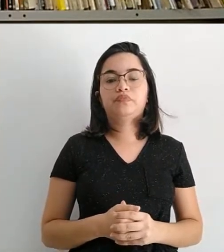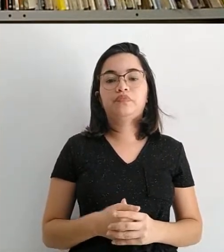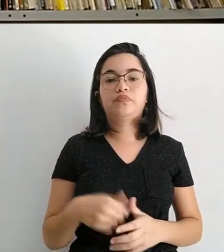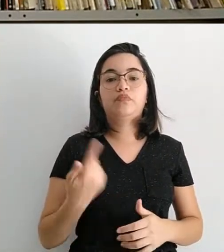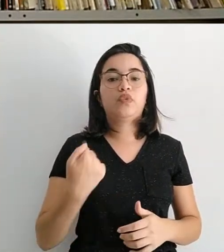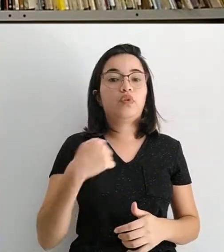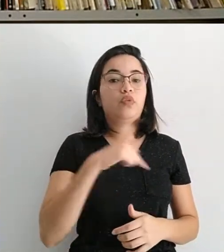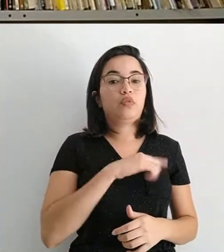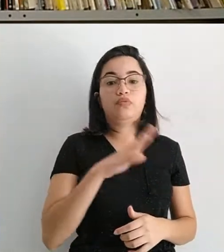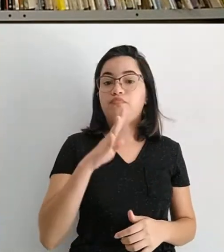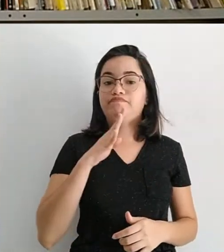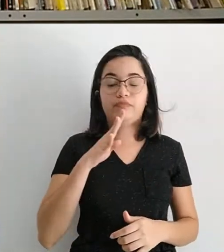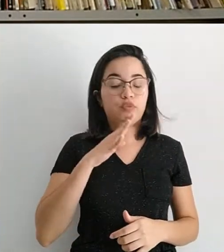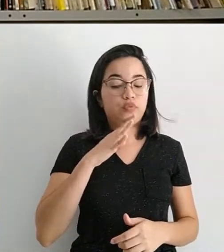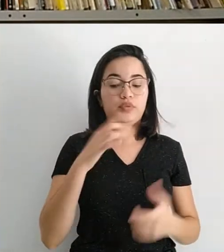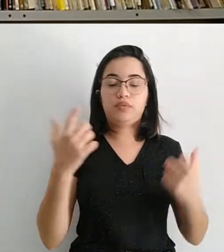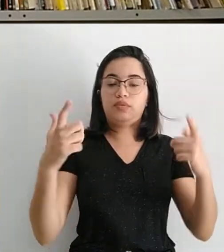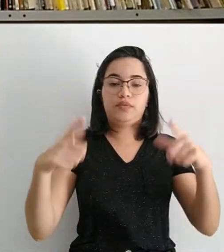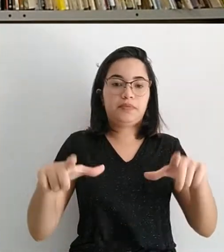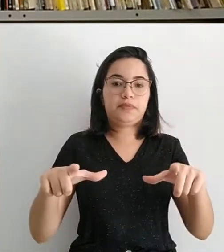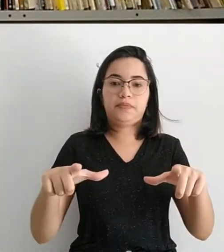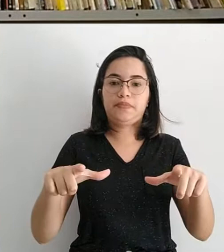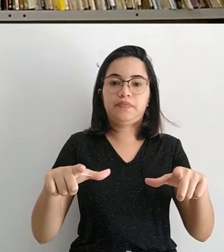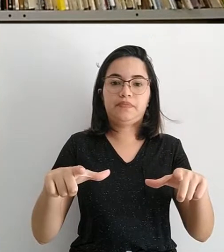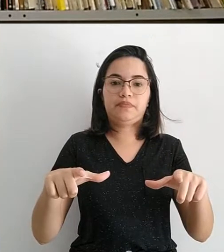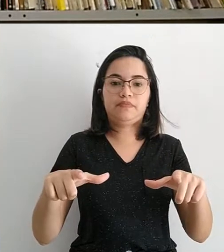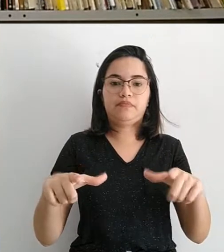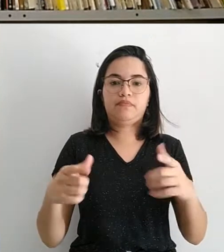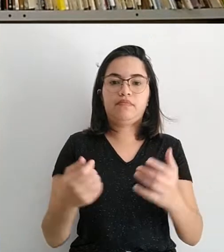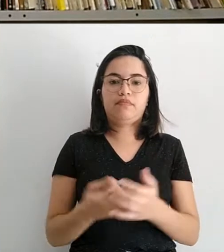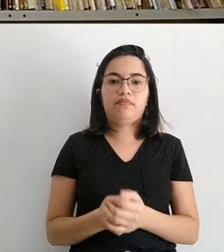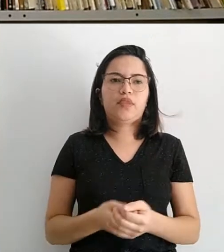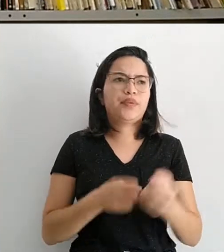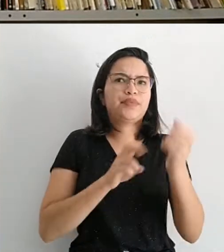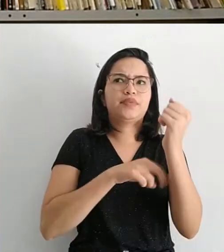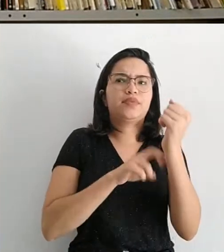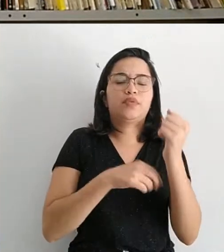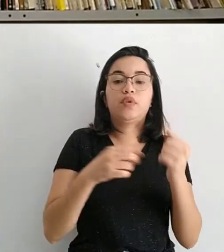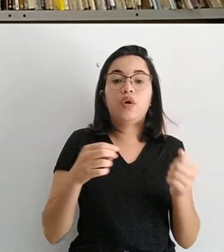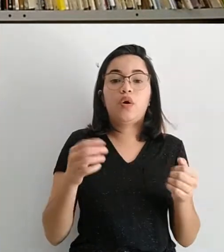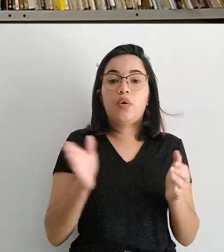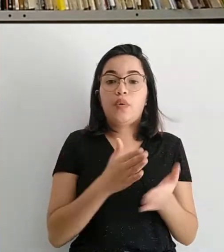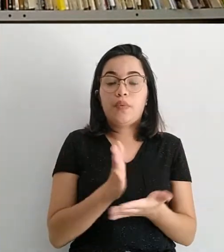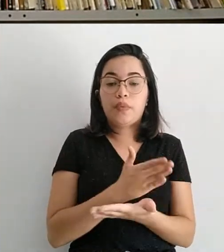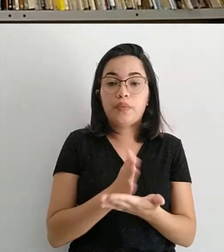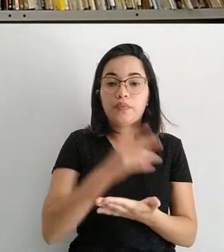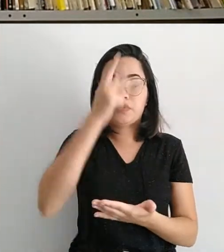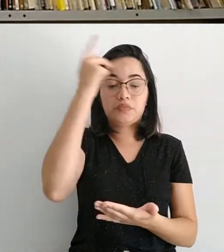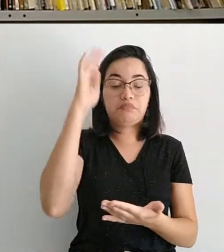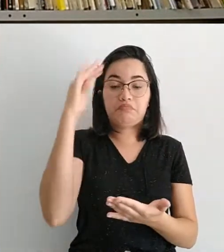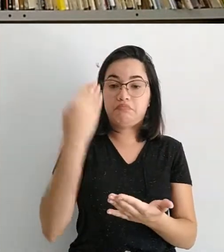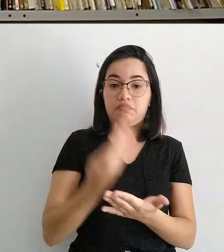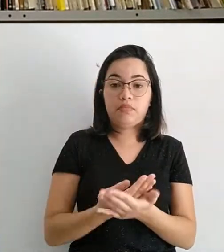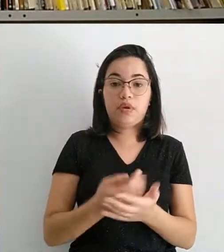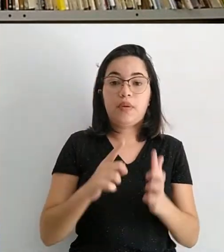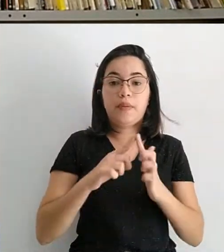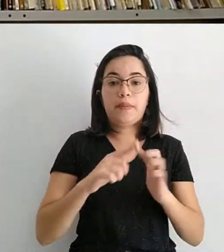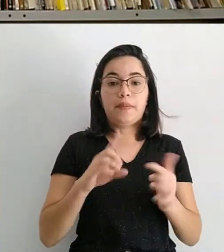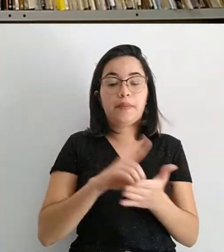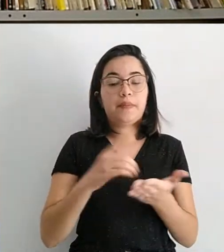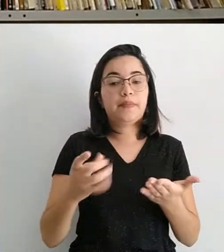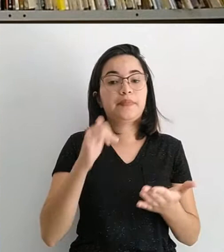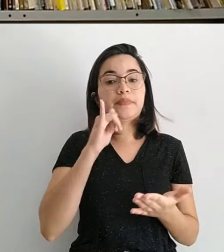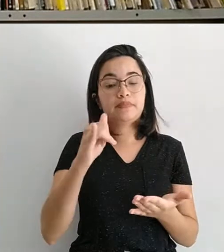nós não conhecemos esse lugar. Ele é misterioso. Alguns não acreditam que exista, mas a Bíblia diz